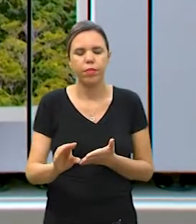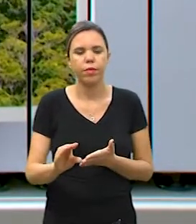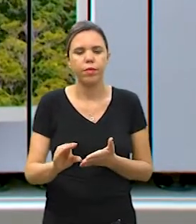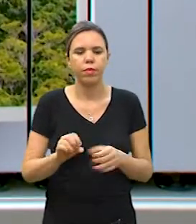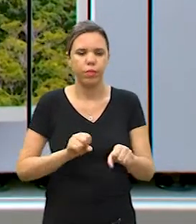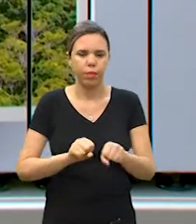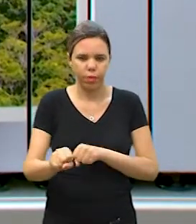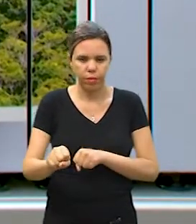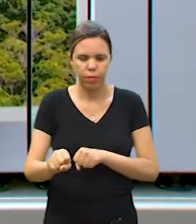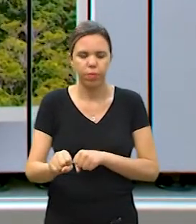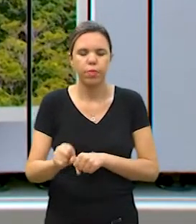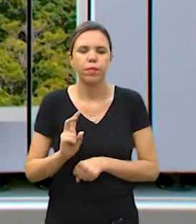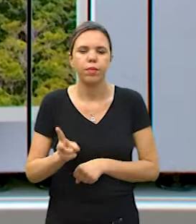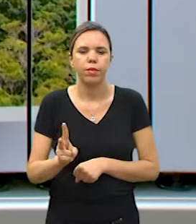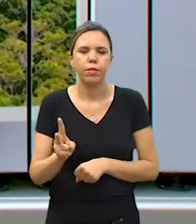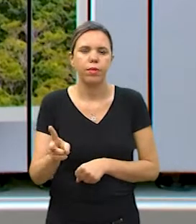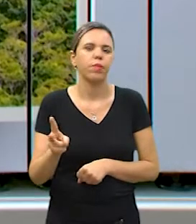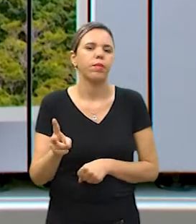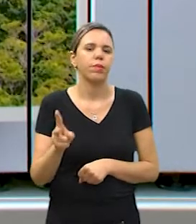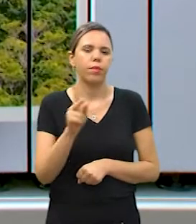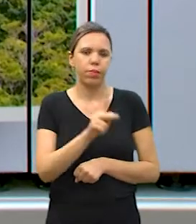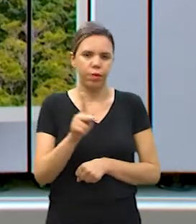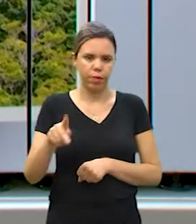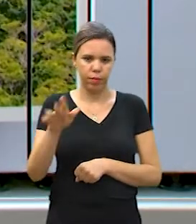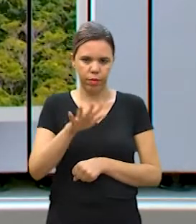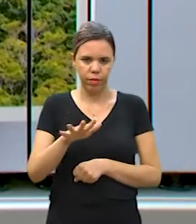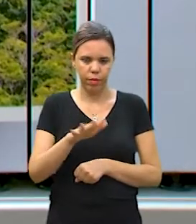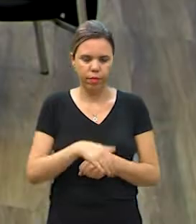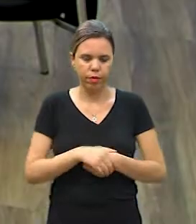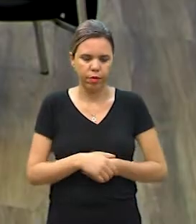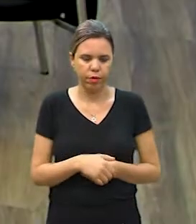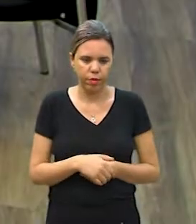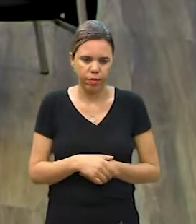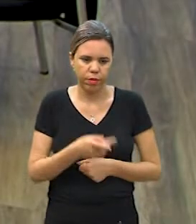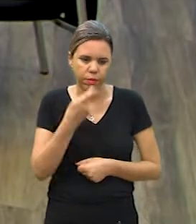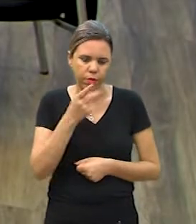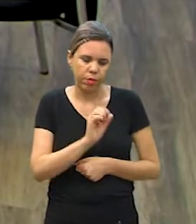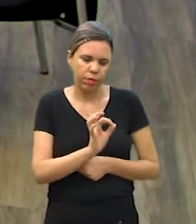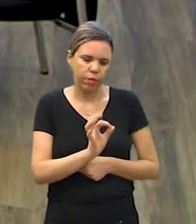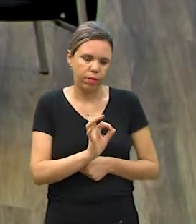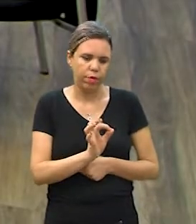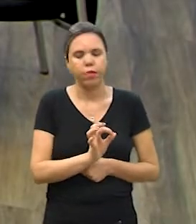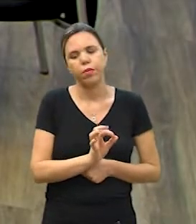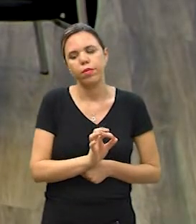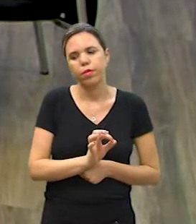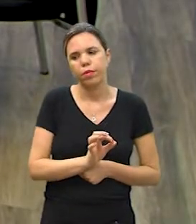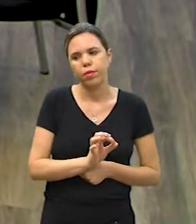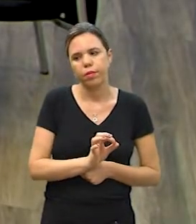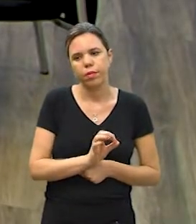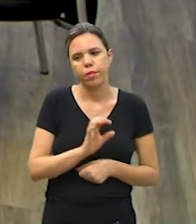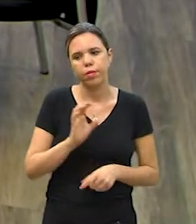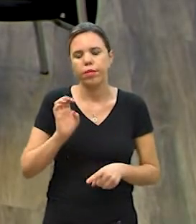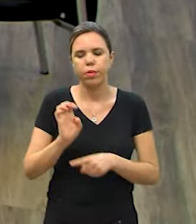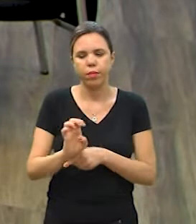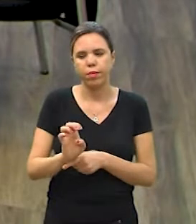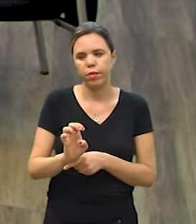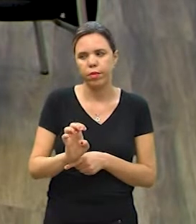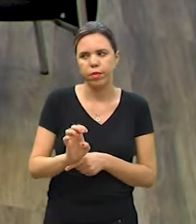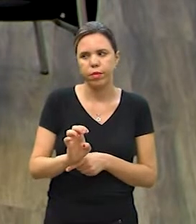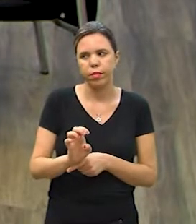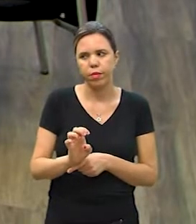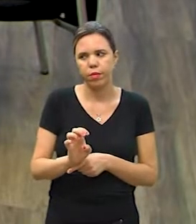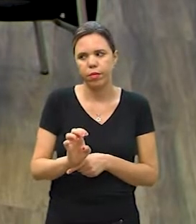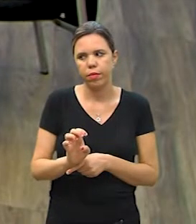investimento na formação continuada dos professores. Sim. Aí eles dizem, não, mas o